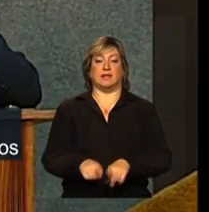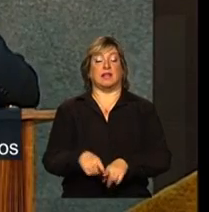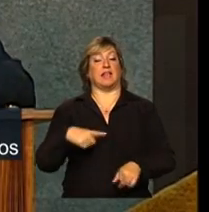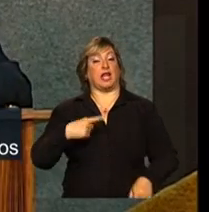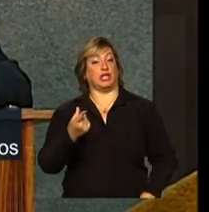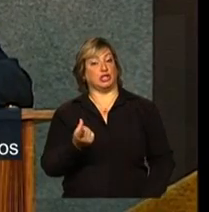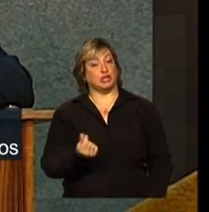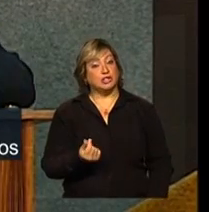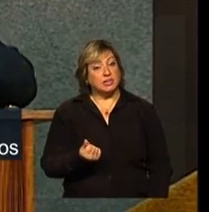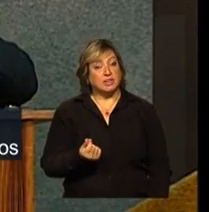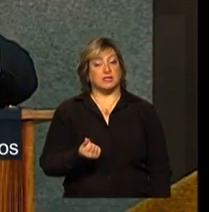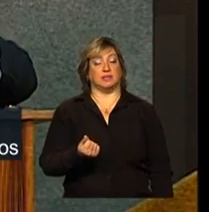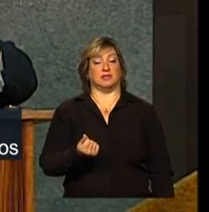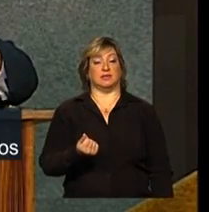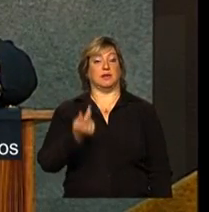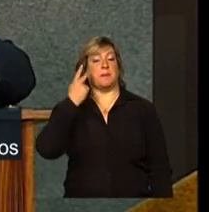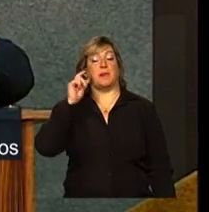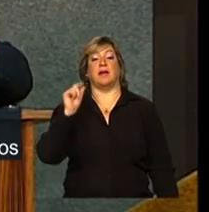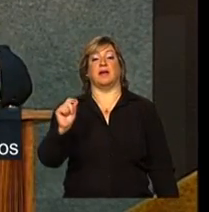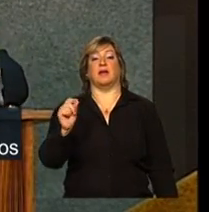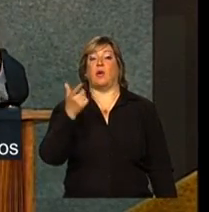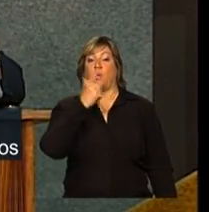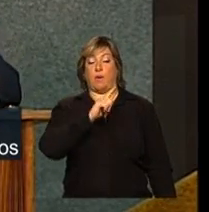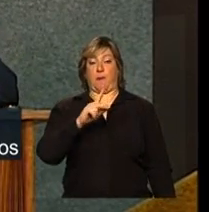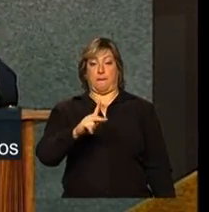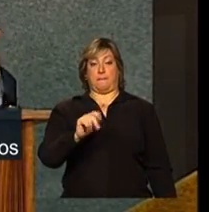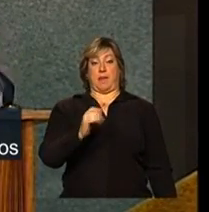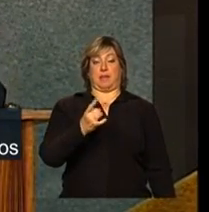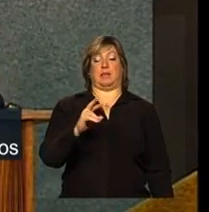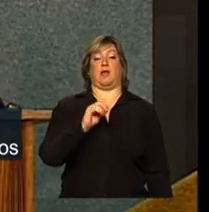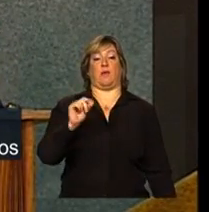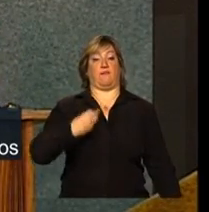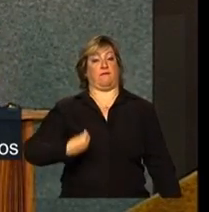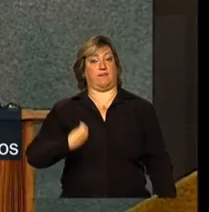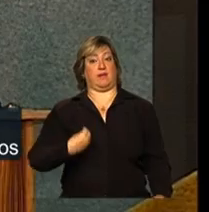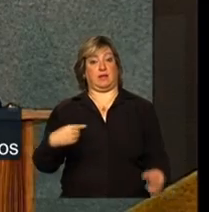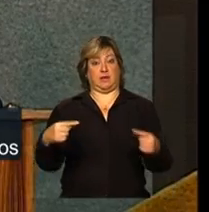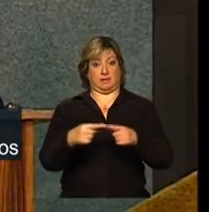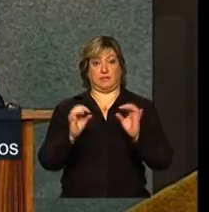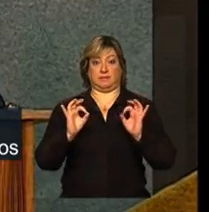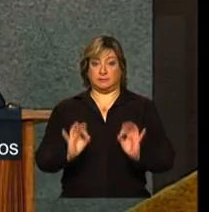dinheiro, para ter um padrão de vida adequado.